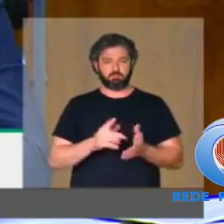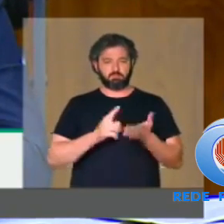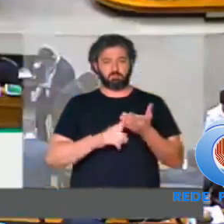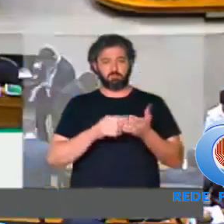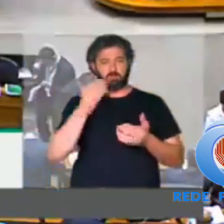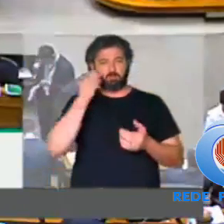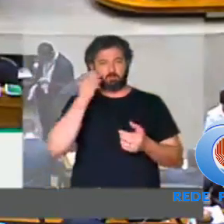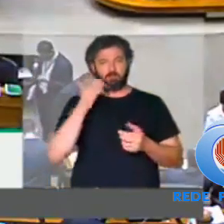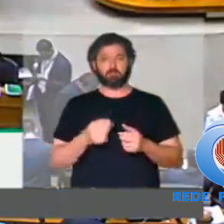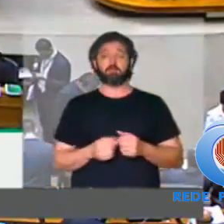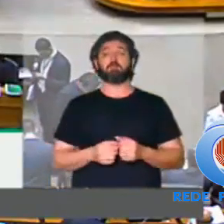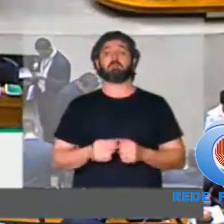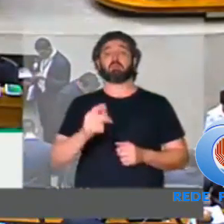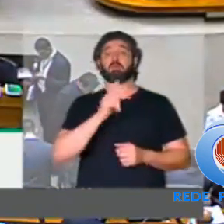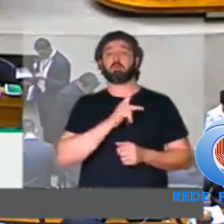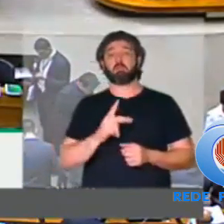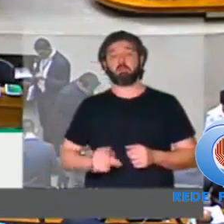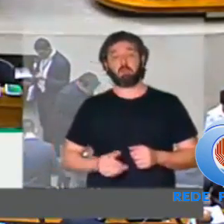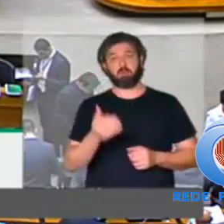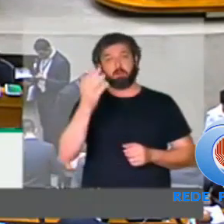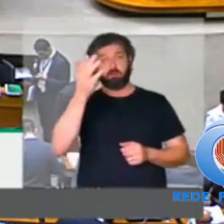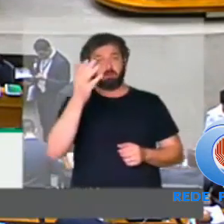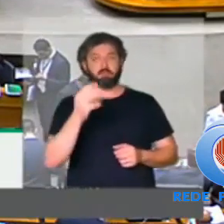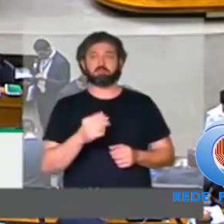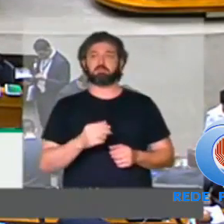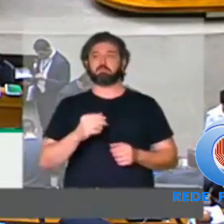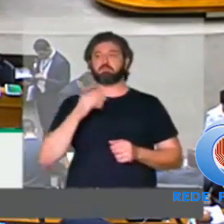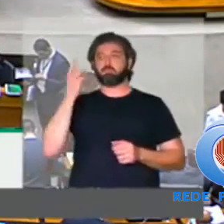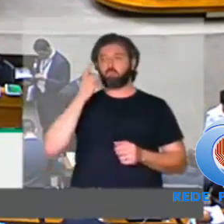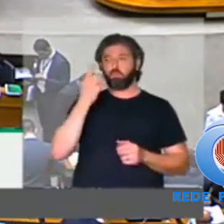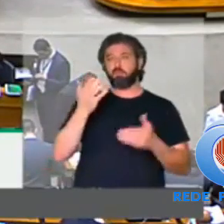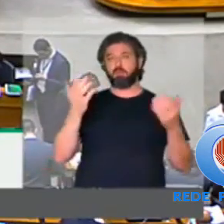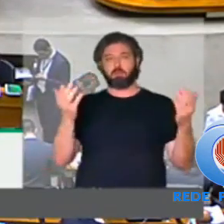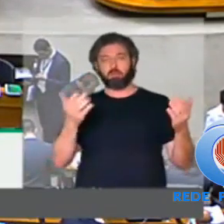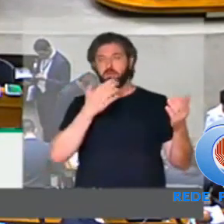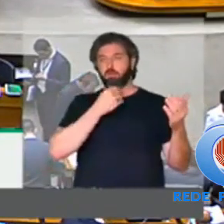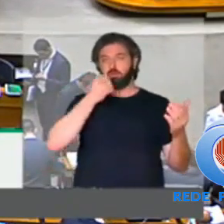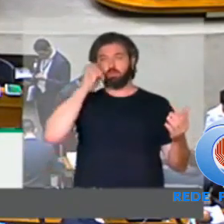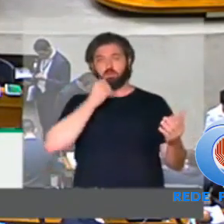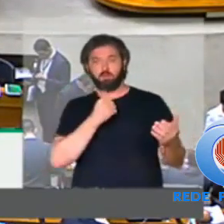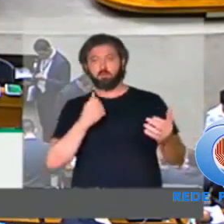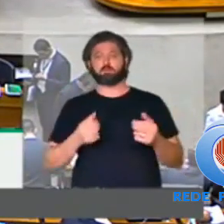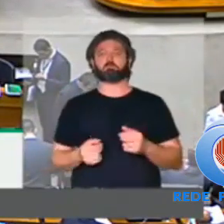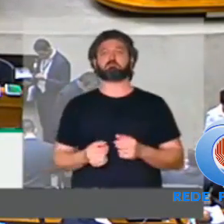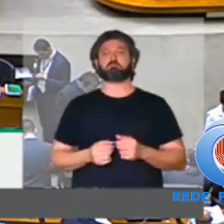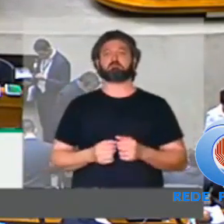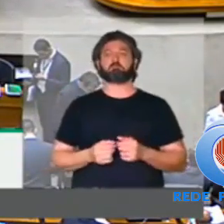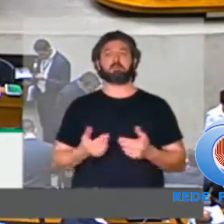acordo. Senhor presidente, senhoras deputadas, senhores deputados,